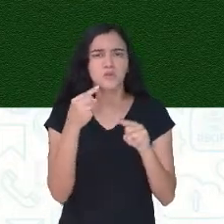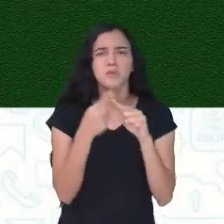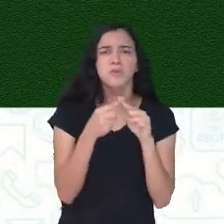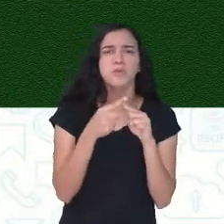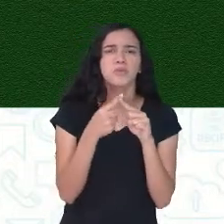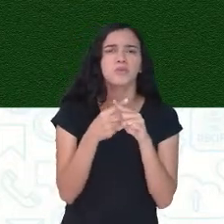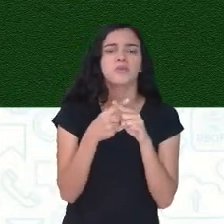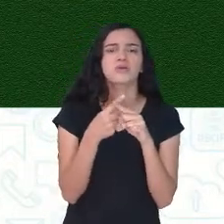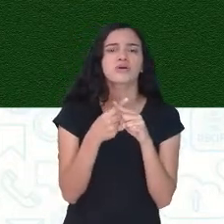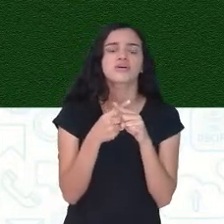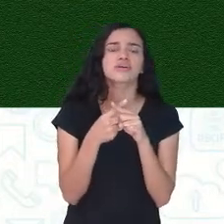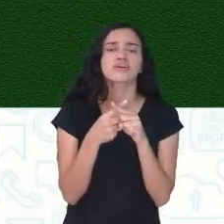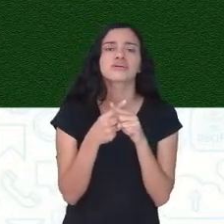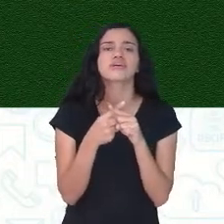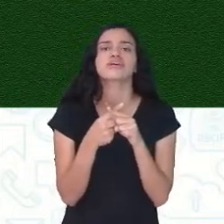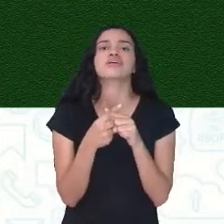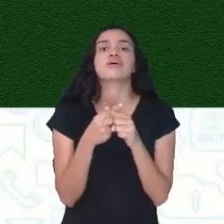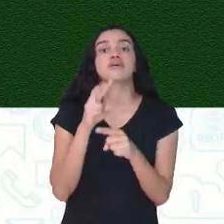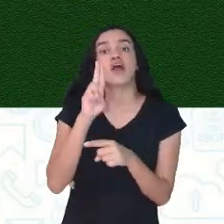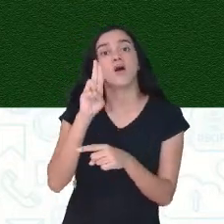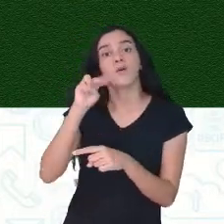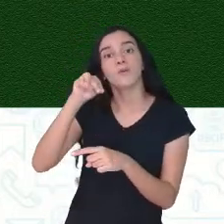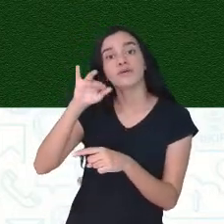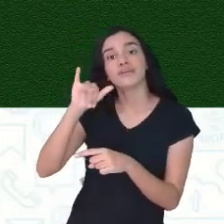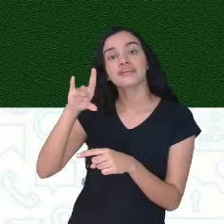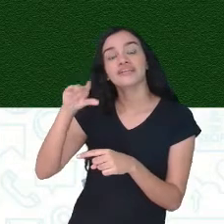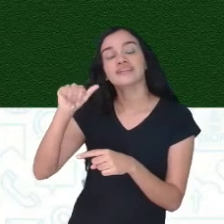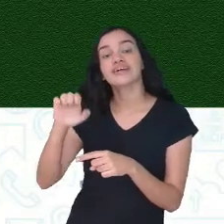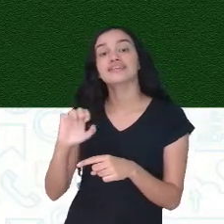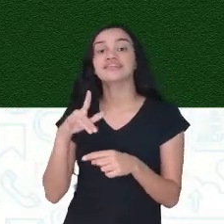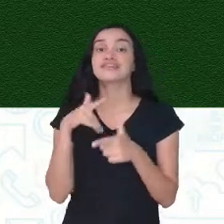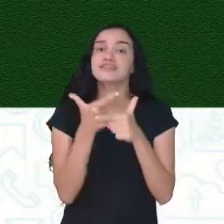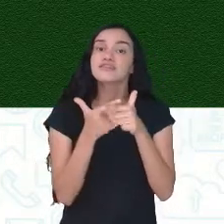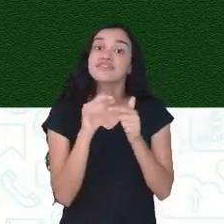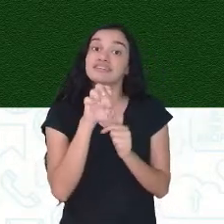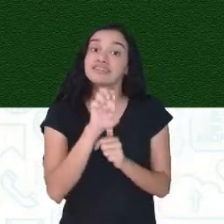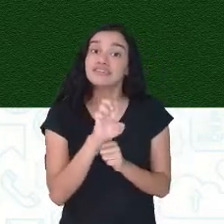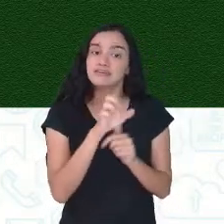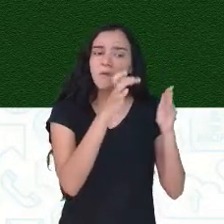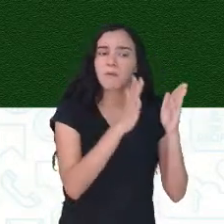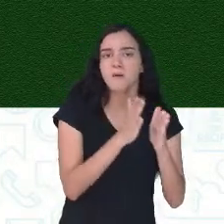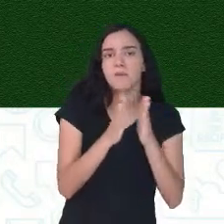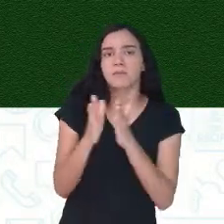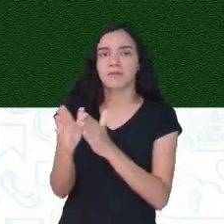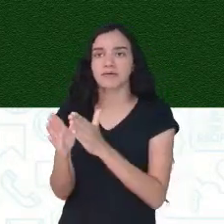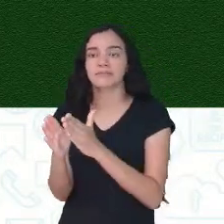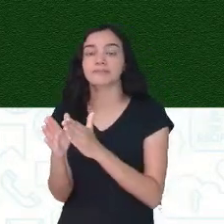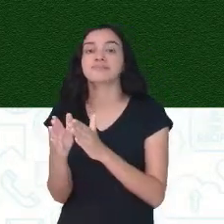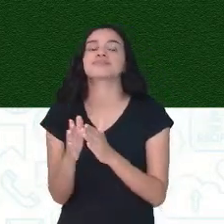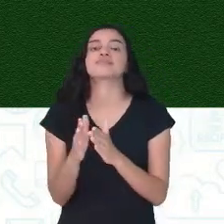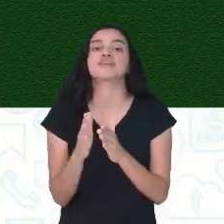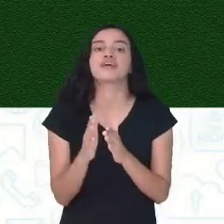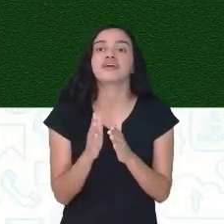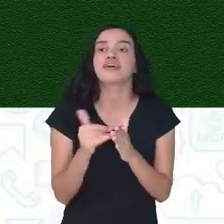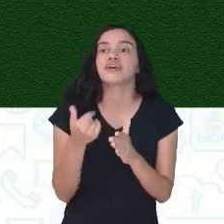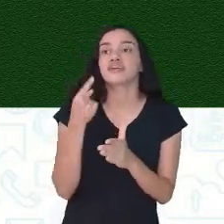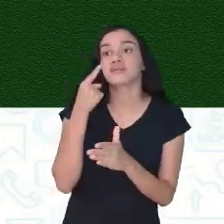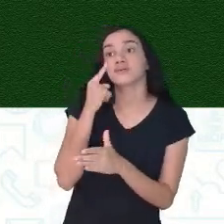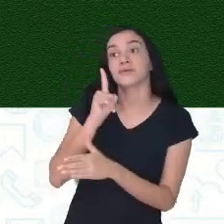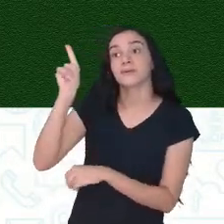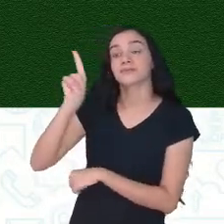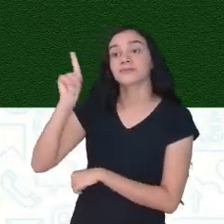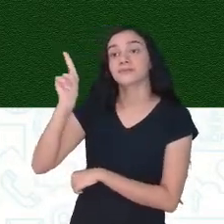minha unidade do inteiro está dividida em 5 pedacinhos. Então, neste caso aqui, nesse